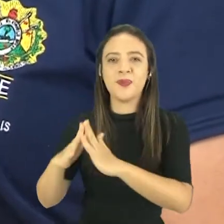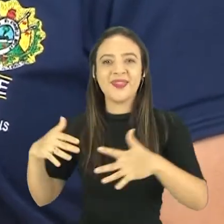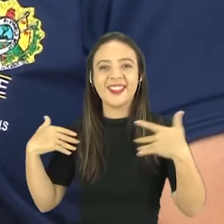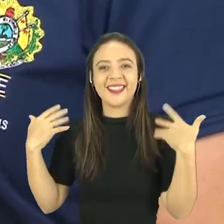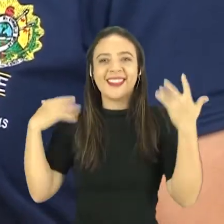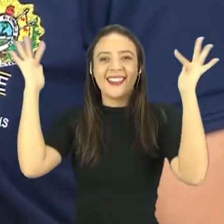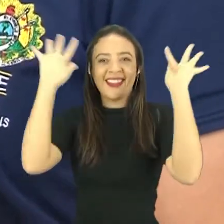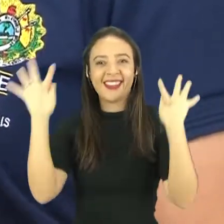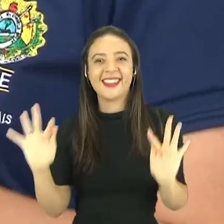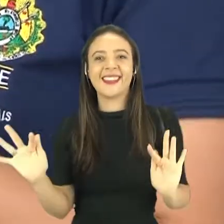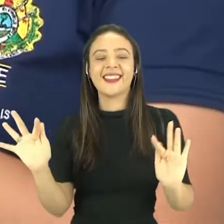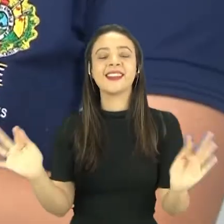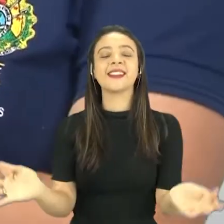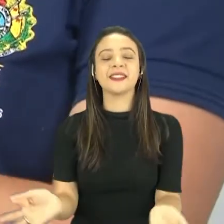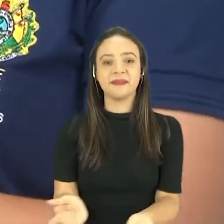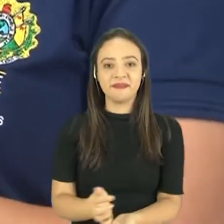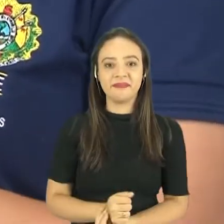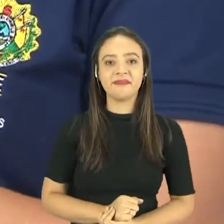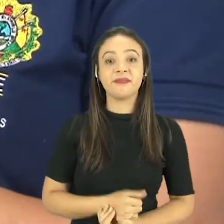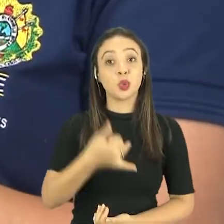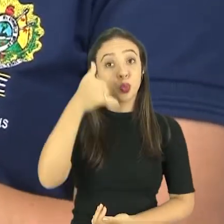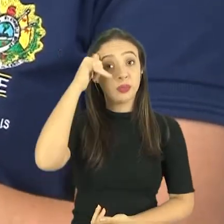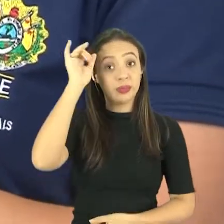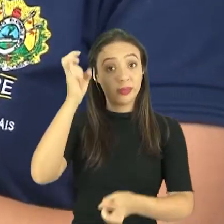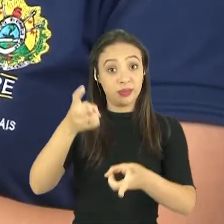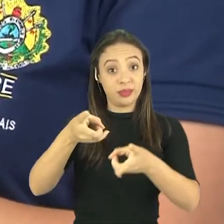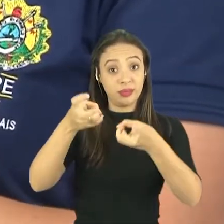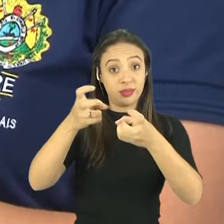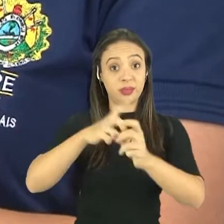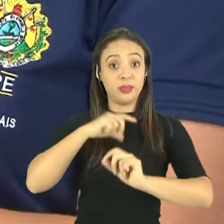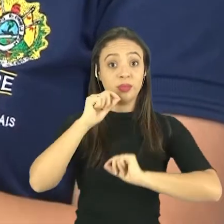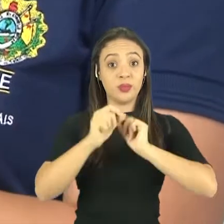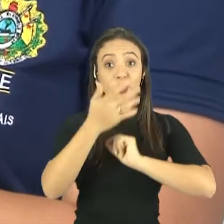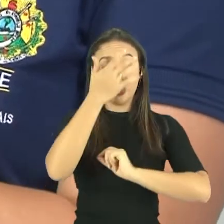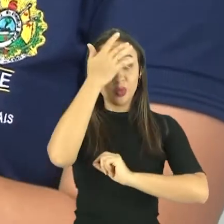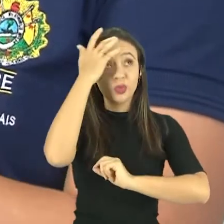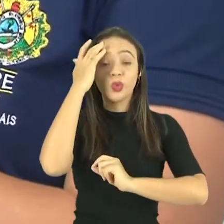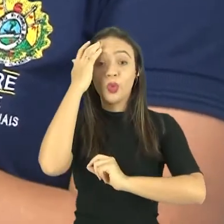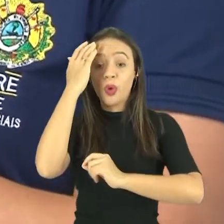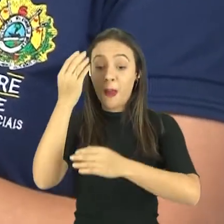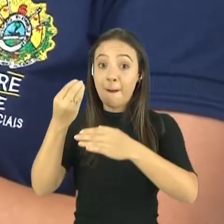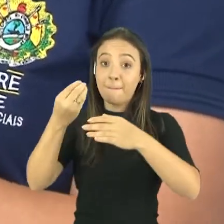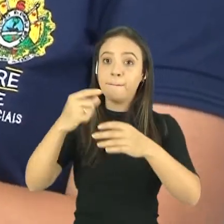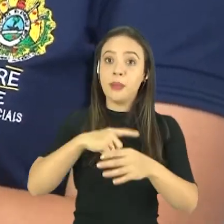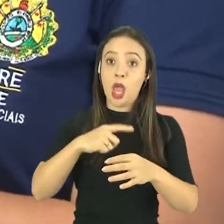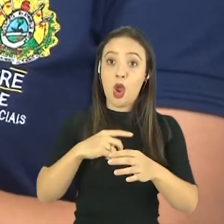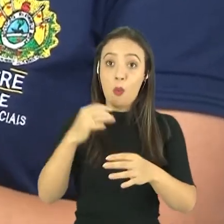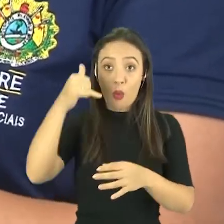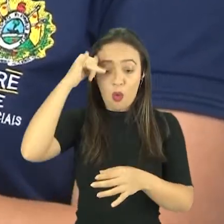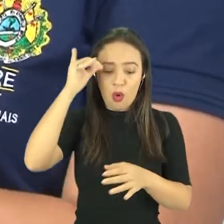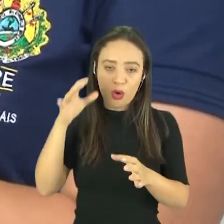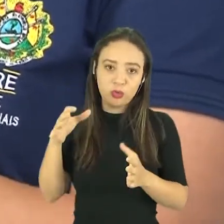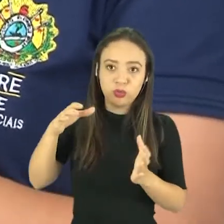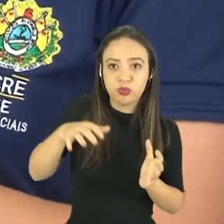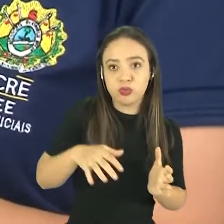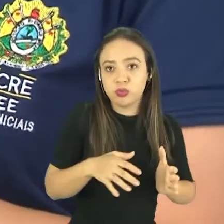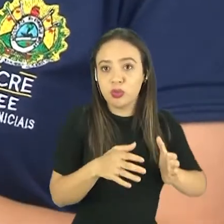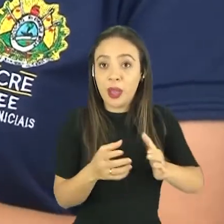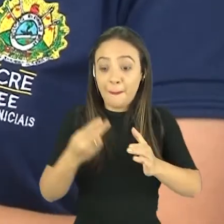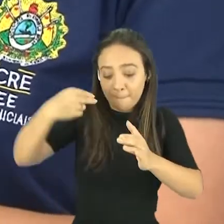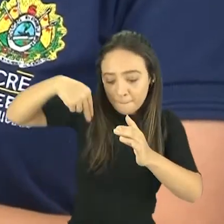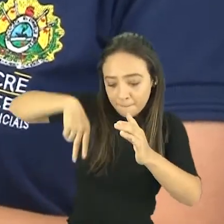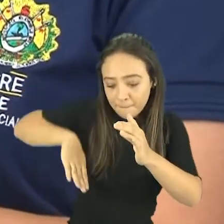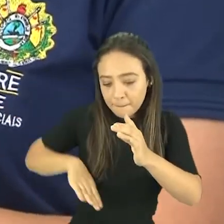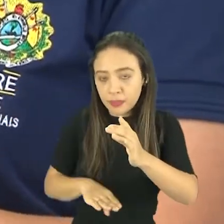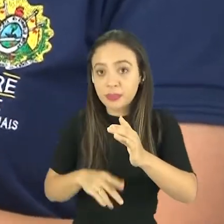só. O boi, vocês percebem, ó, que tem uma pessoa embaixo dessa fantasia aqui, ó. O Bumba Meu Boi, ó.